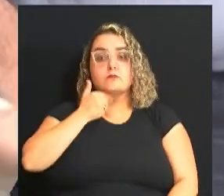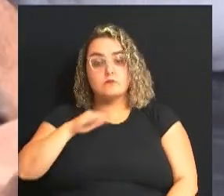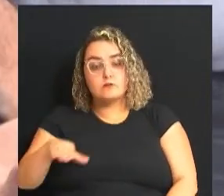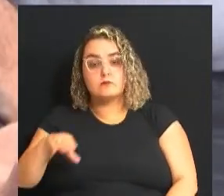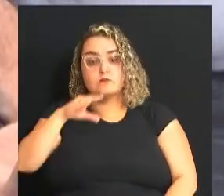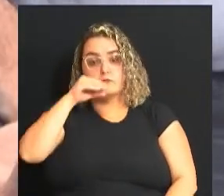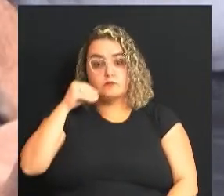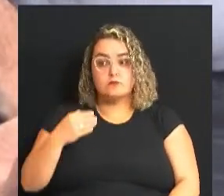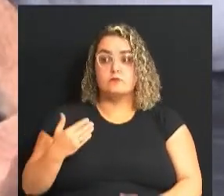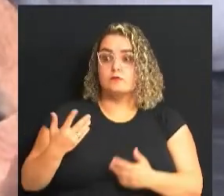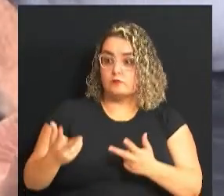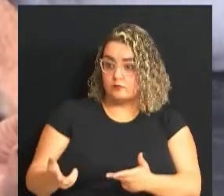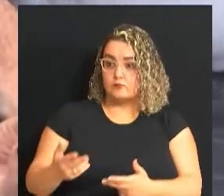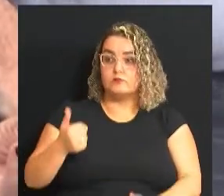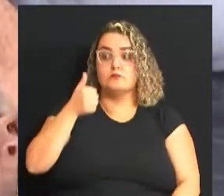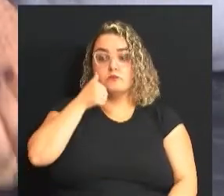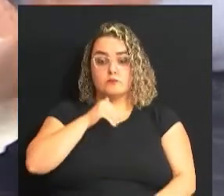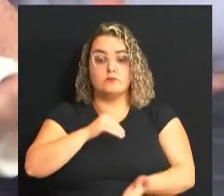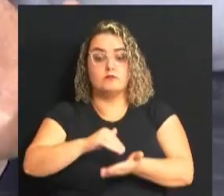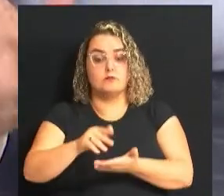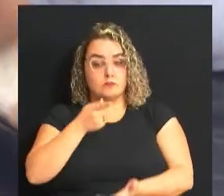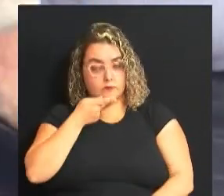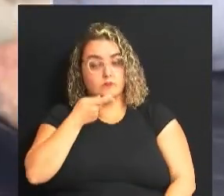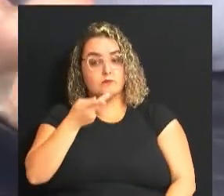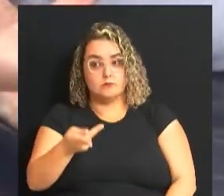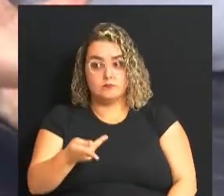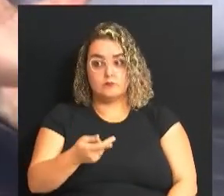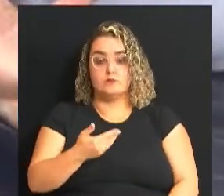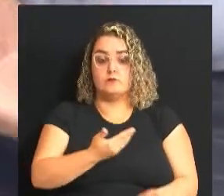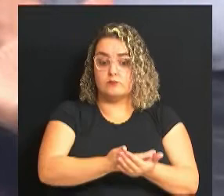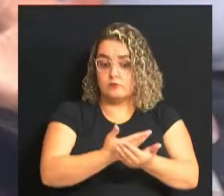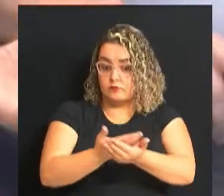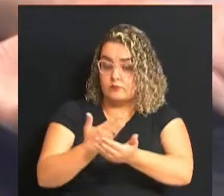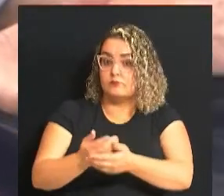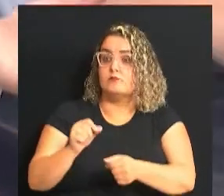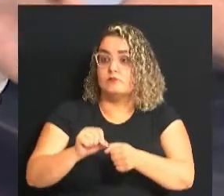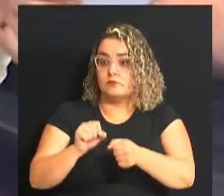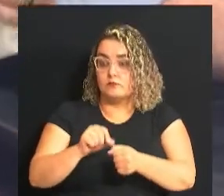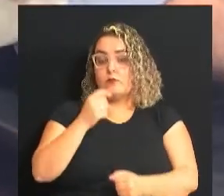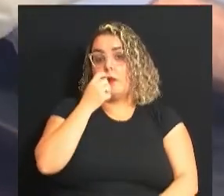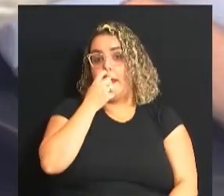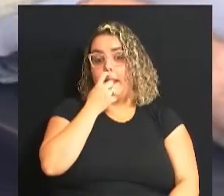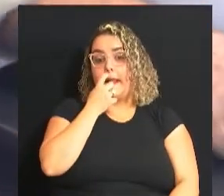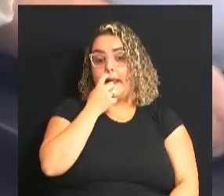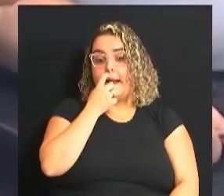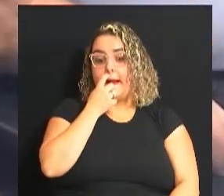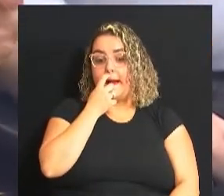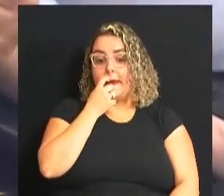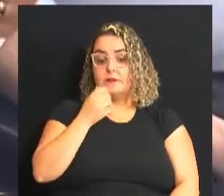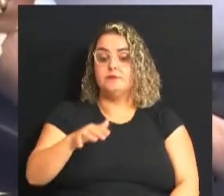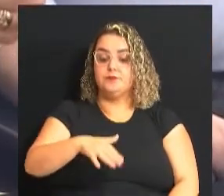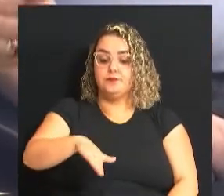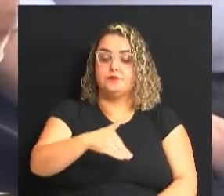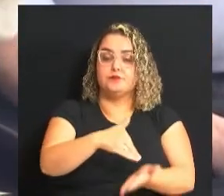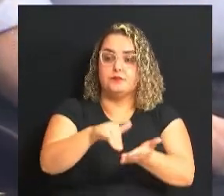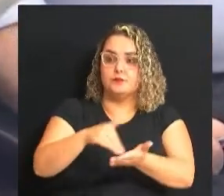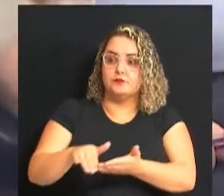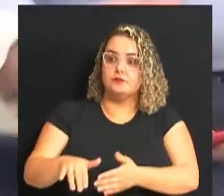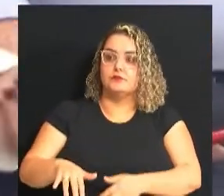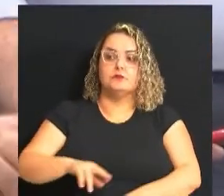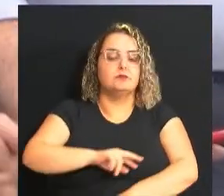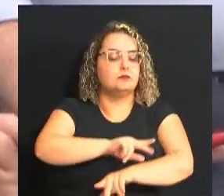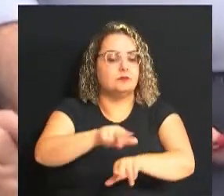como a secretária mencionou, um estudo que foi feito para dentro da secretaria, envolvendo diferentes